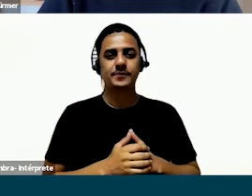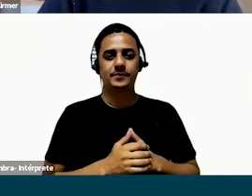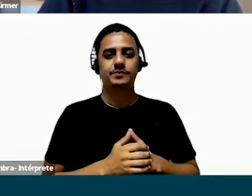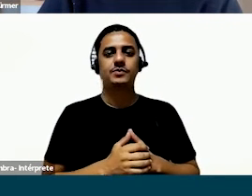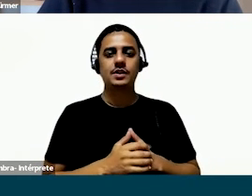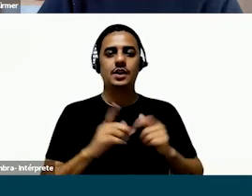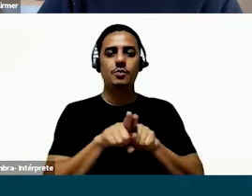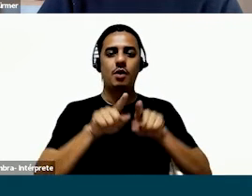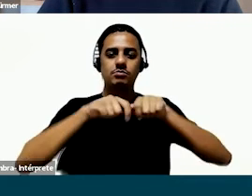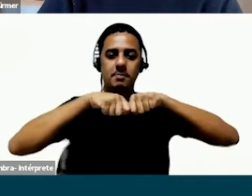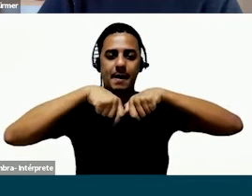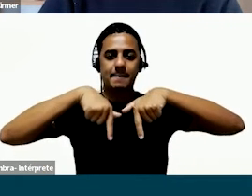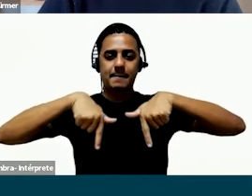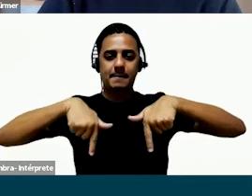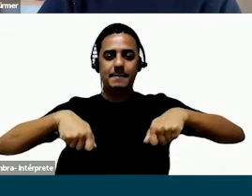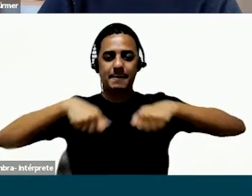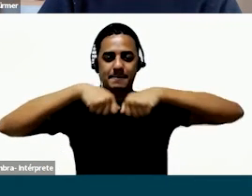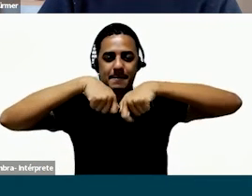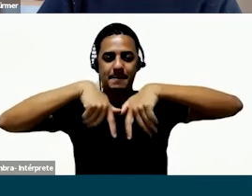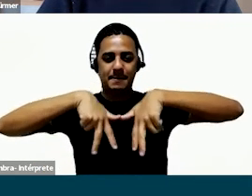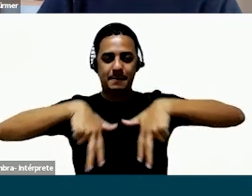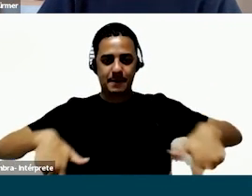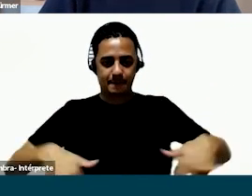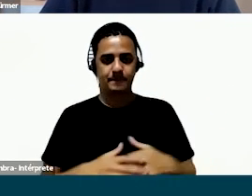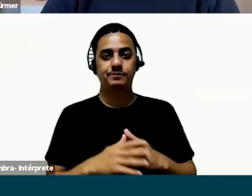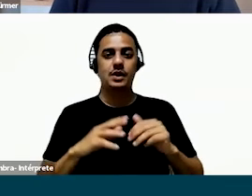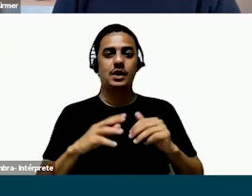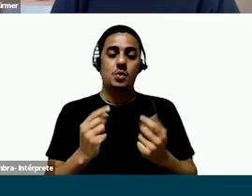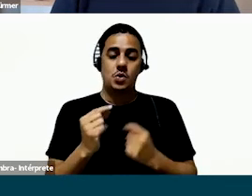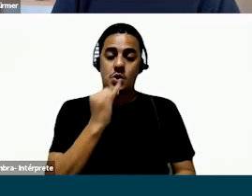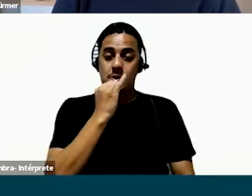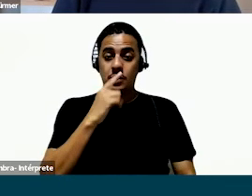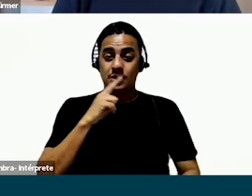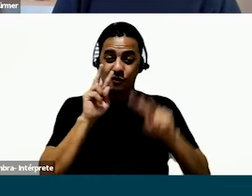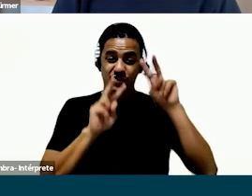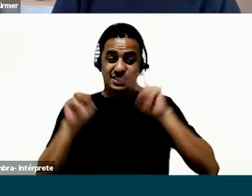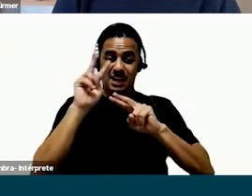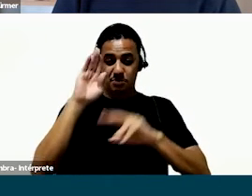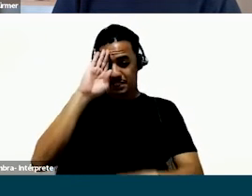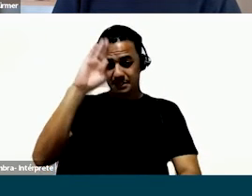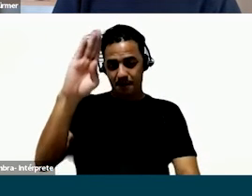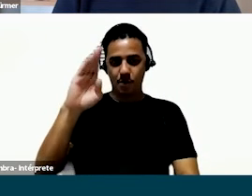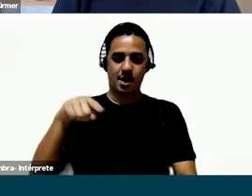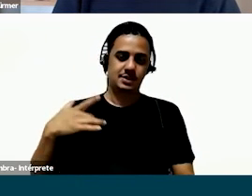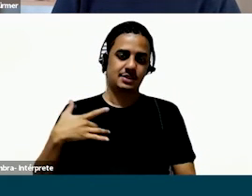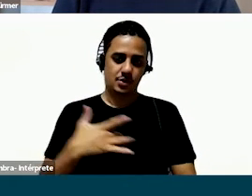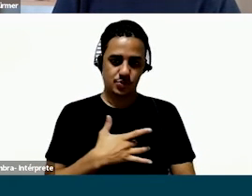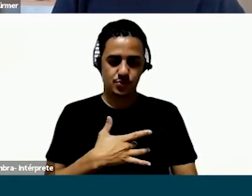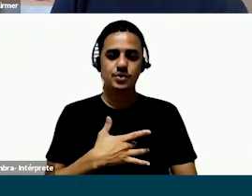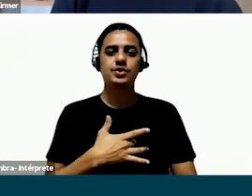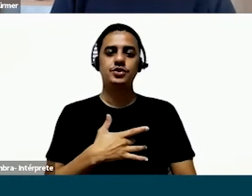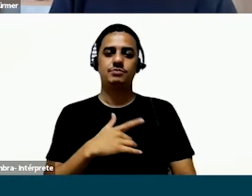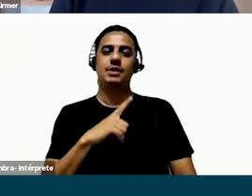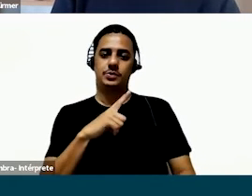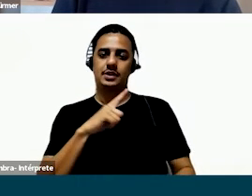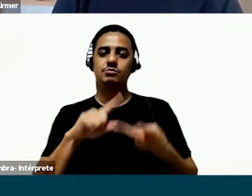gráfica de visualização, aquele framework. A gente tem a visão, que é a meta mais ambiciosa e de longo prazo do negócio, no